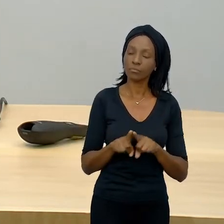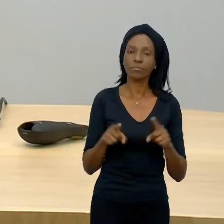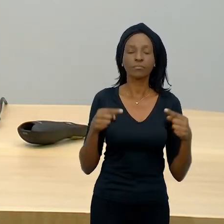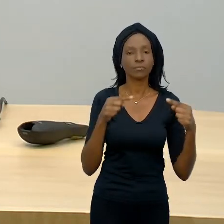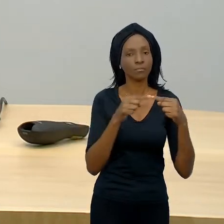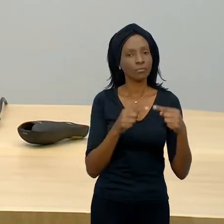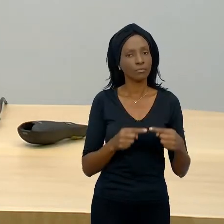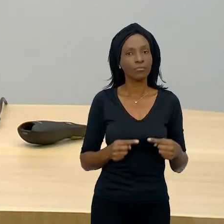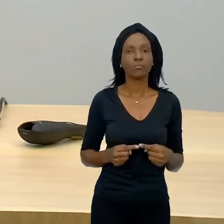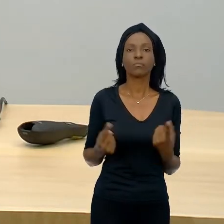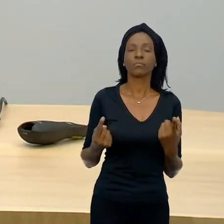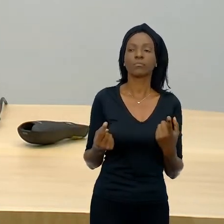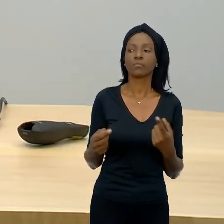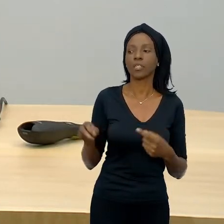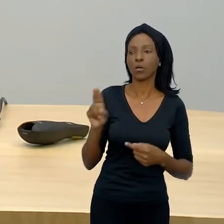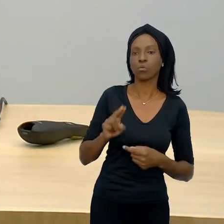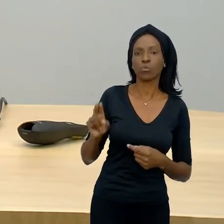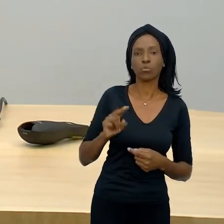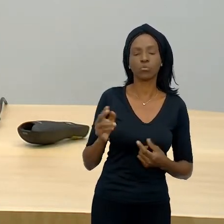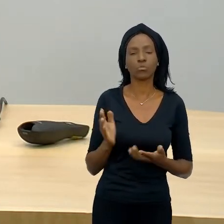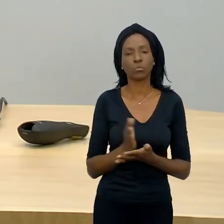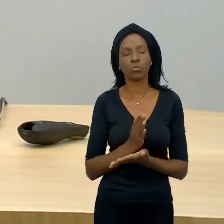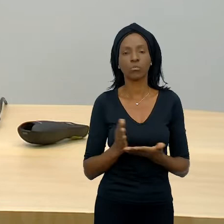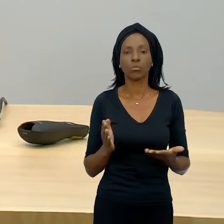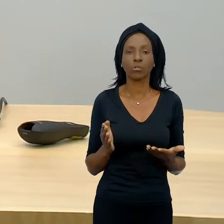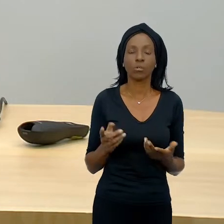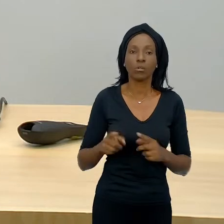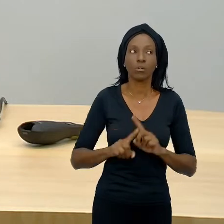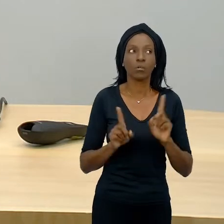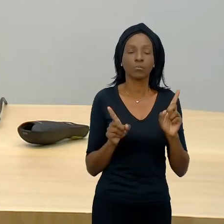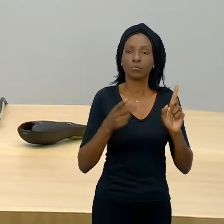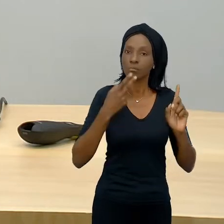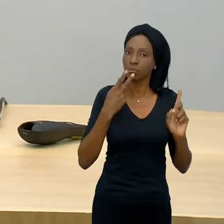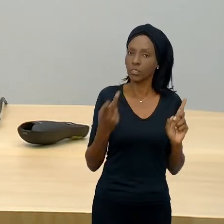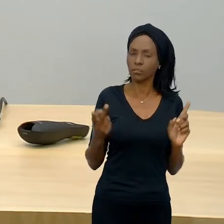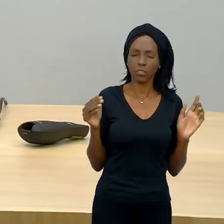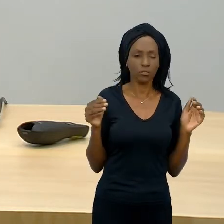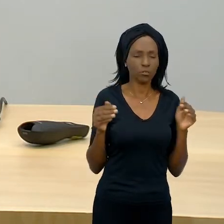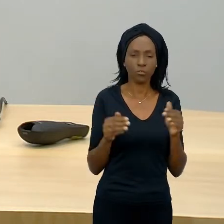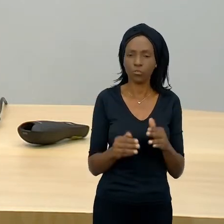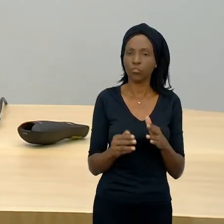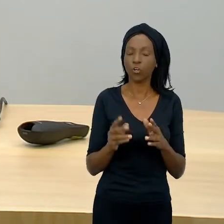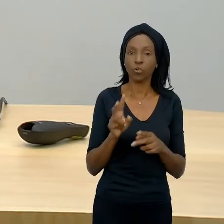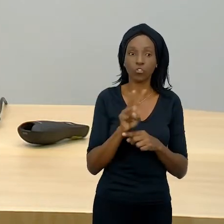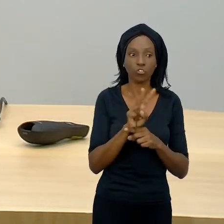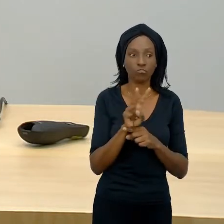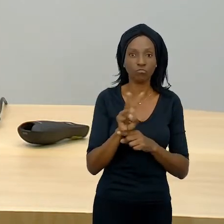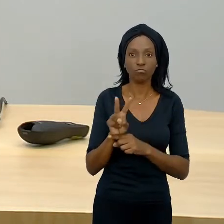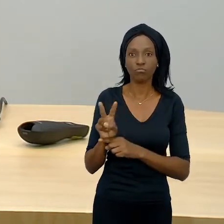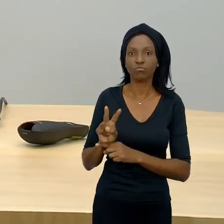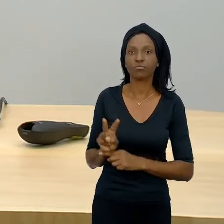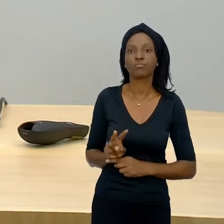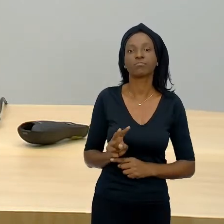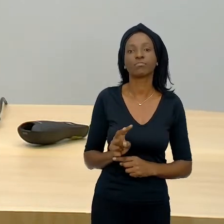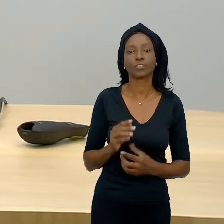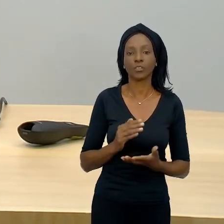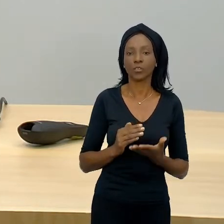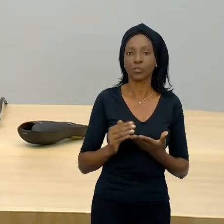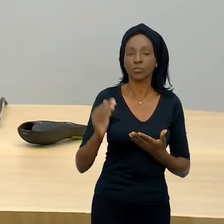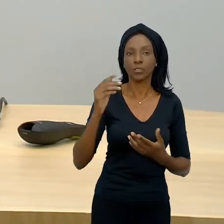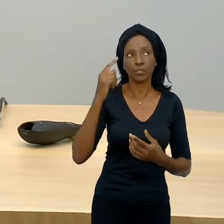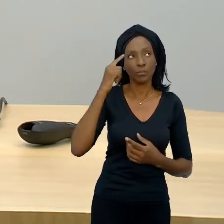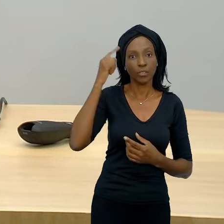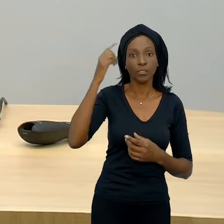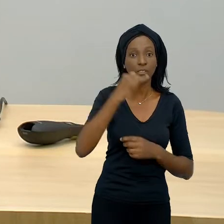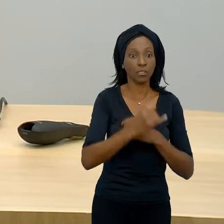relacionado com o tema do consumo, de alguma forma, mas a gente vai falar mais especificamente sobre a vigilância a partir da